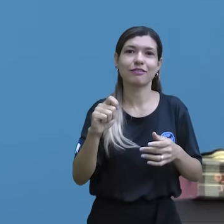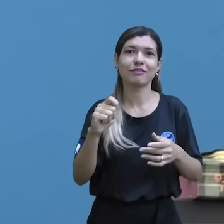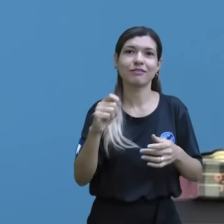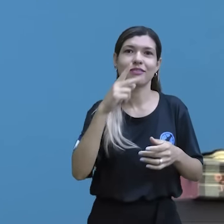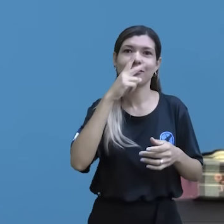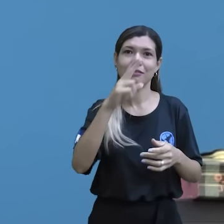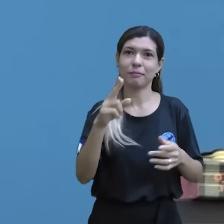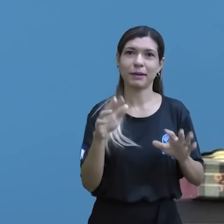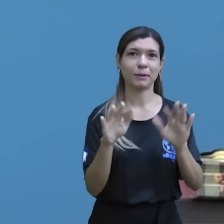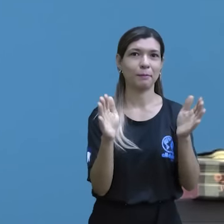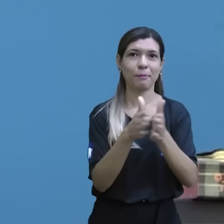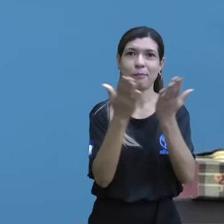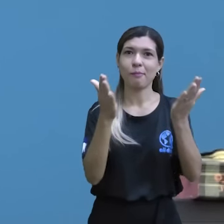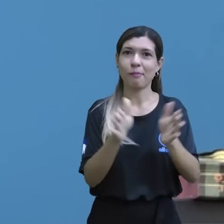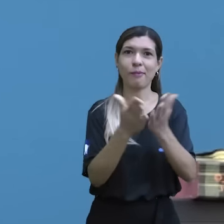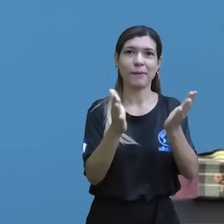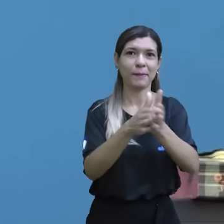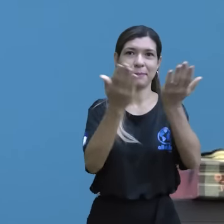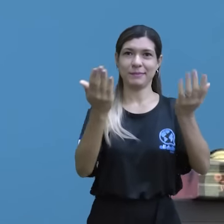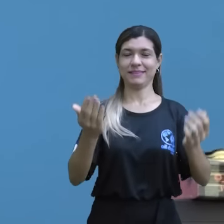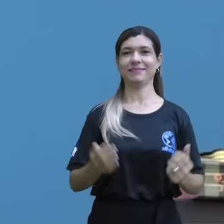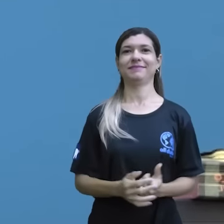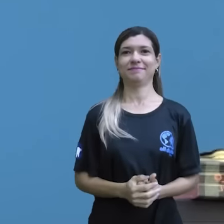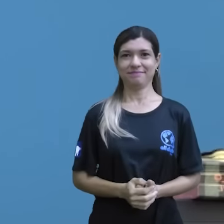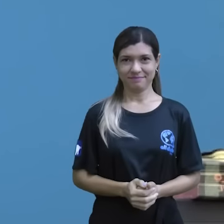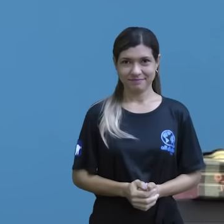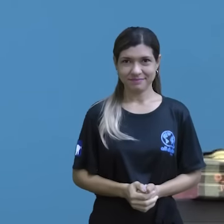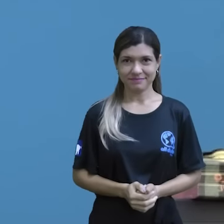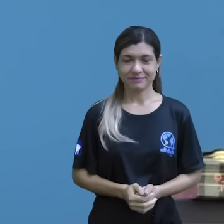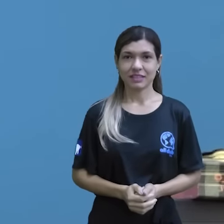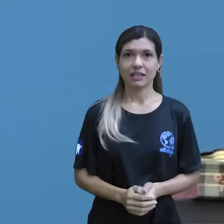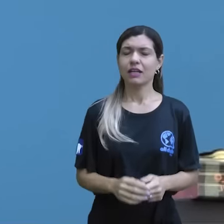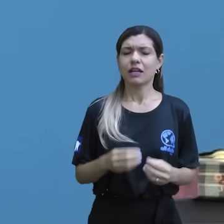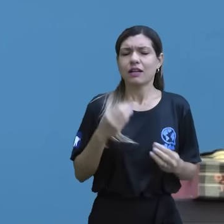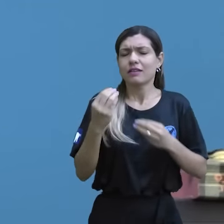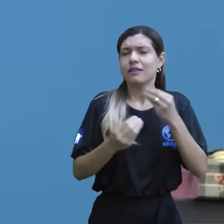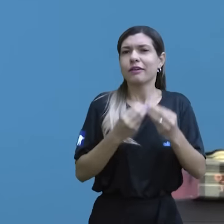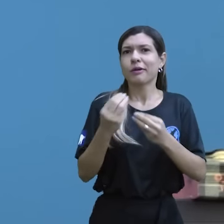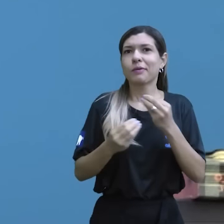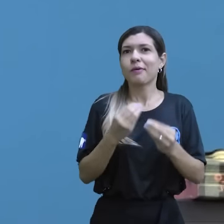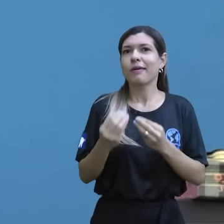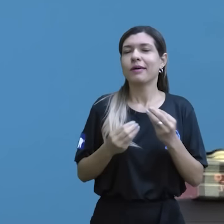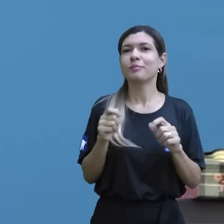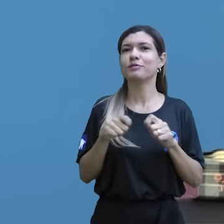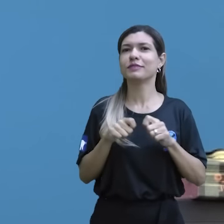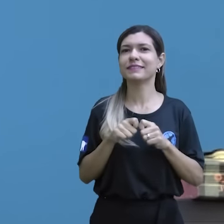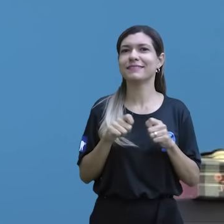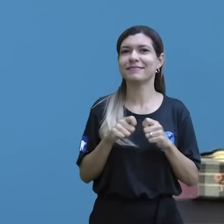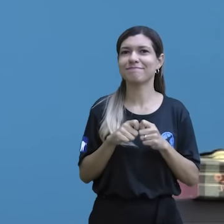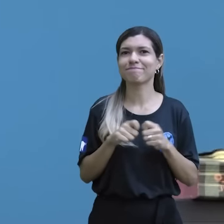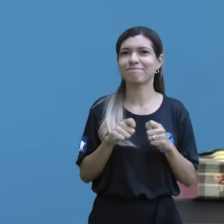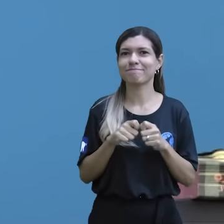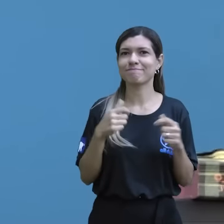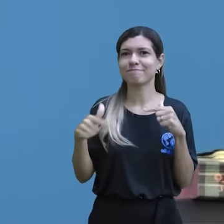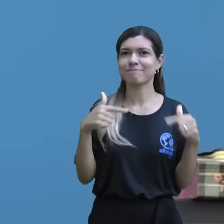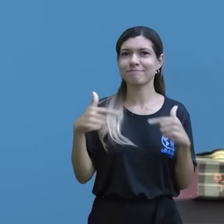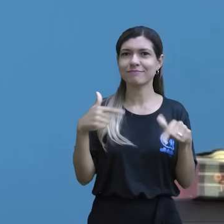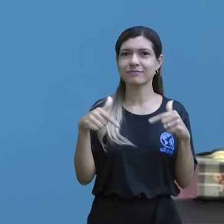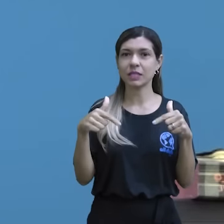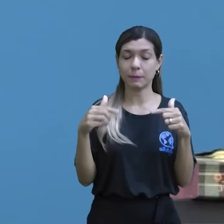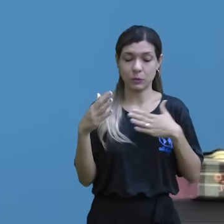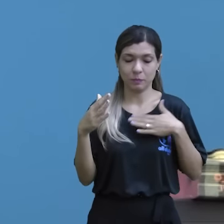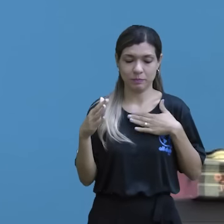as mocinhas mais jovens e deixava-as à míngua. Cassie Jones era o Brasil. Cassie,